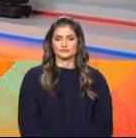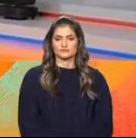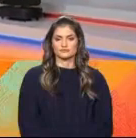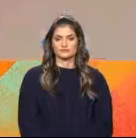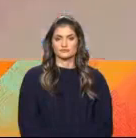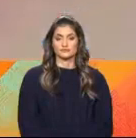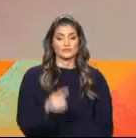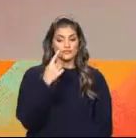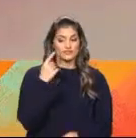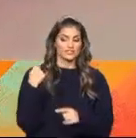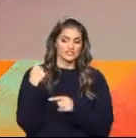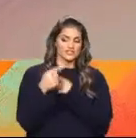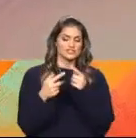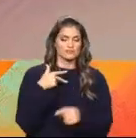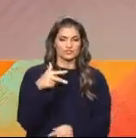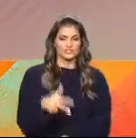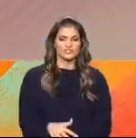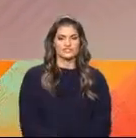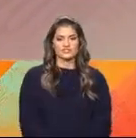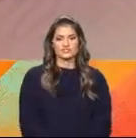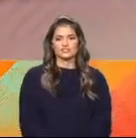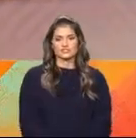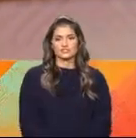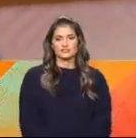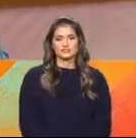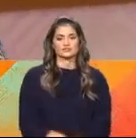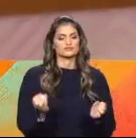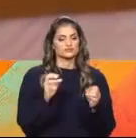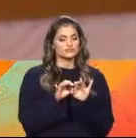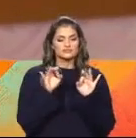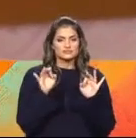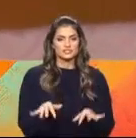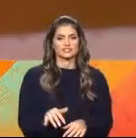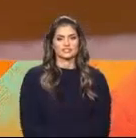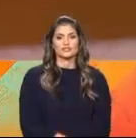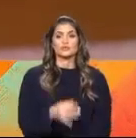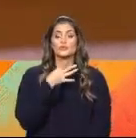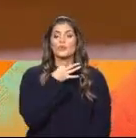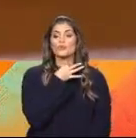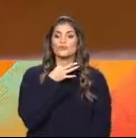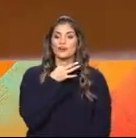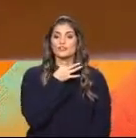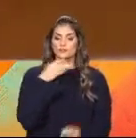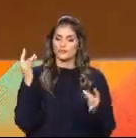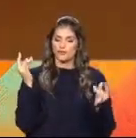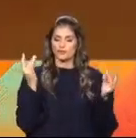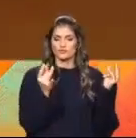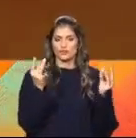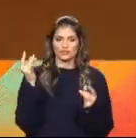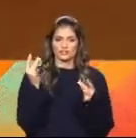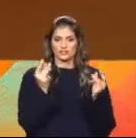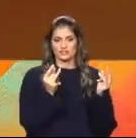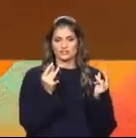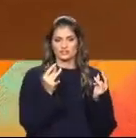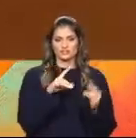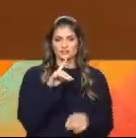Viva as tradições portuguesas, como elas não há igual. O fado e o folclore é